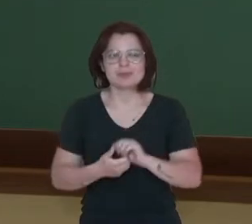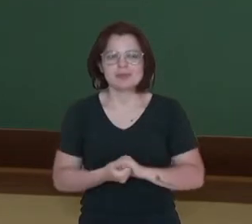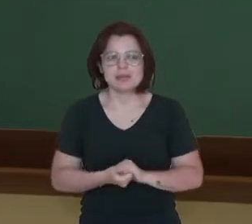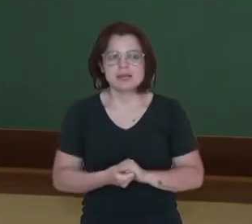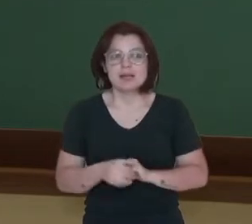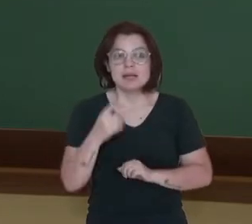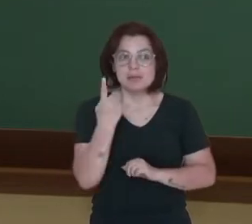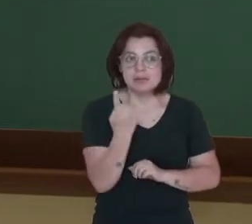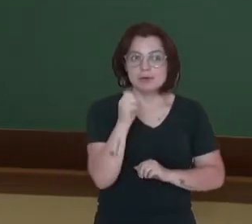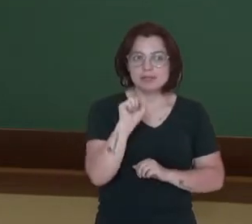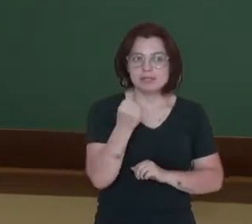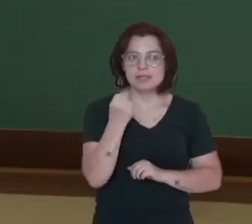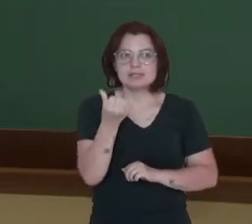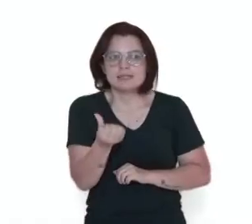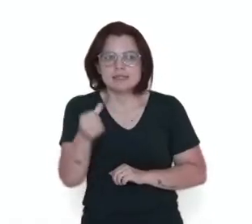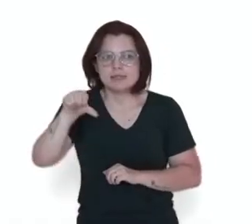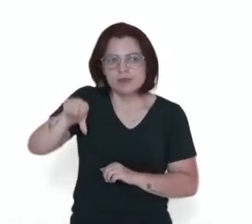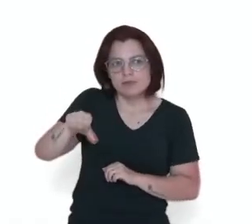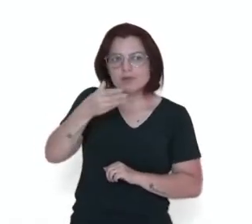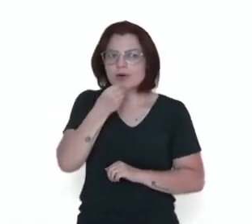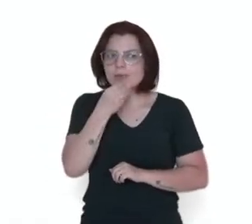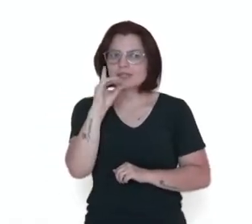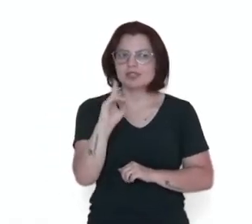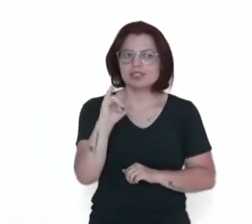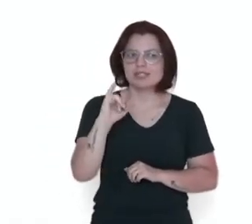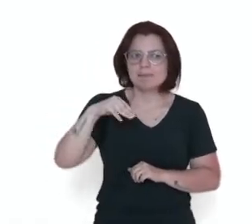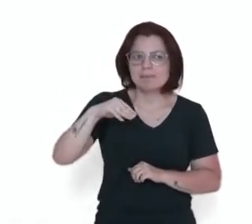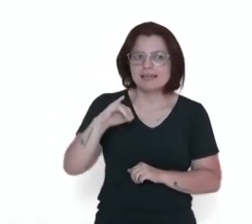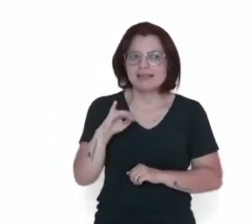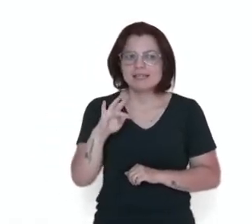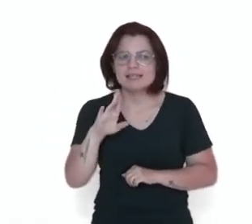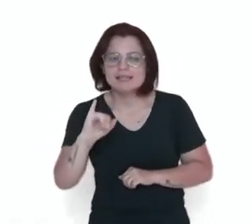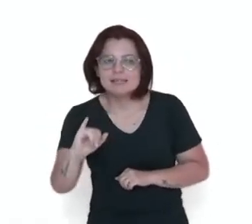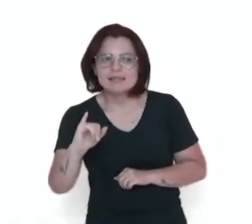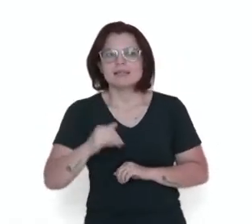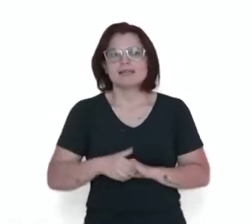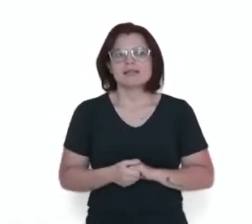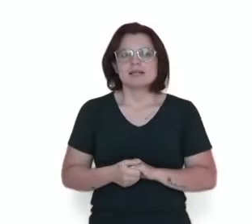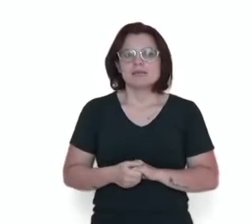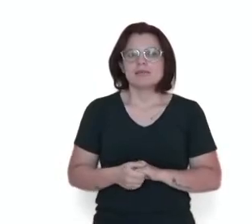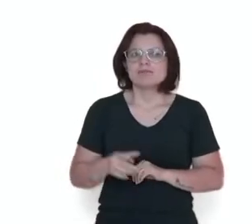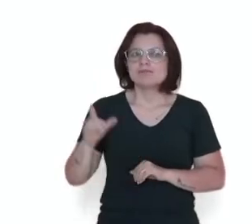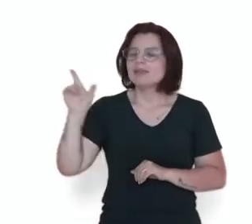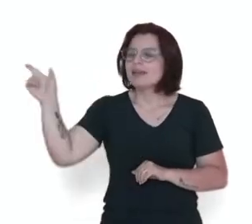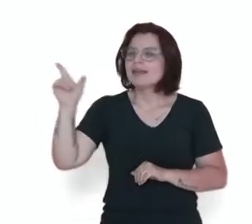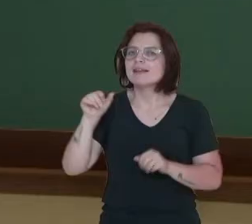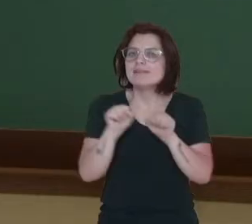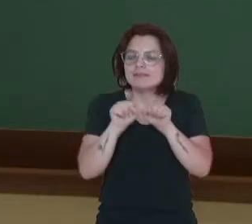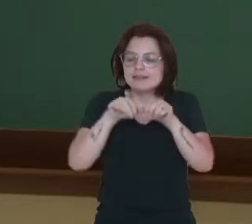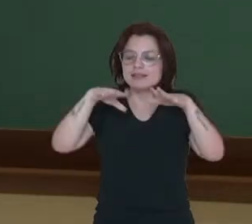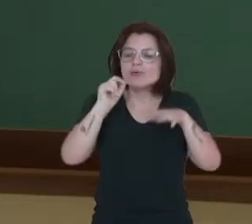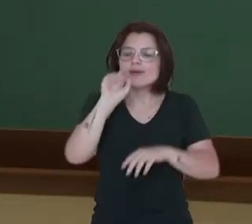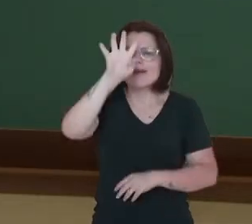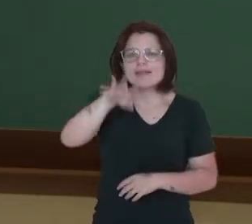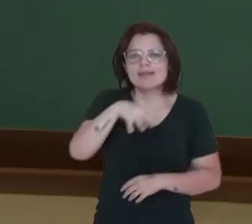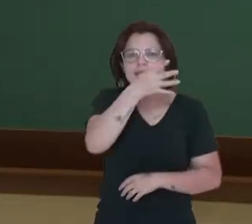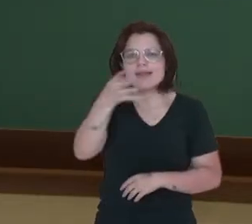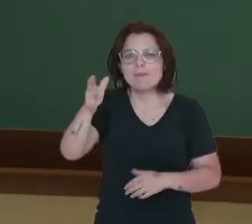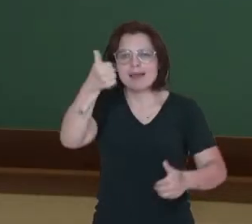Depois, em 1869, o Dmitri Ivanovich Mendeleev publica a classificação periódica, a nossa tabela